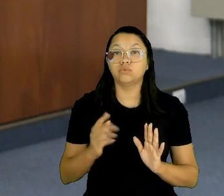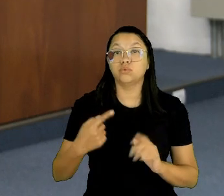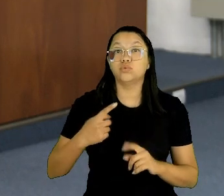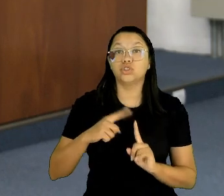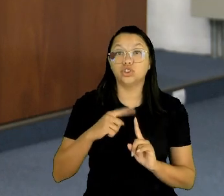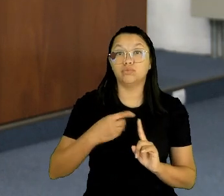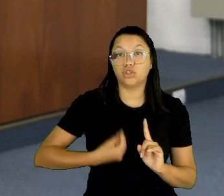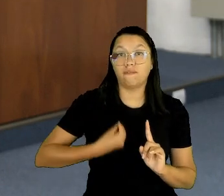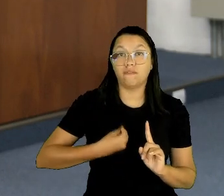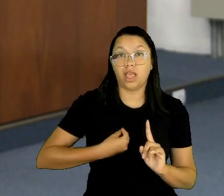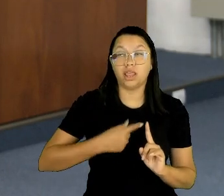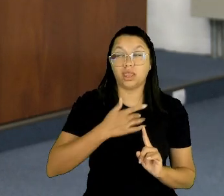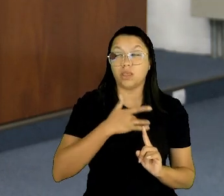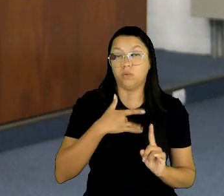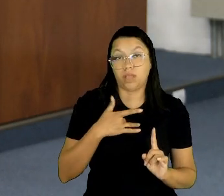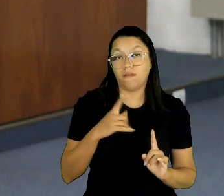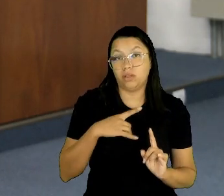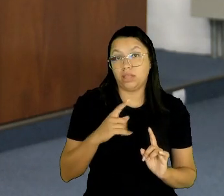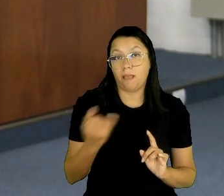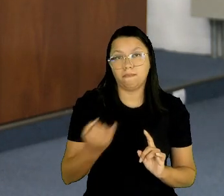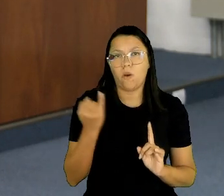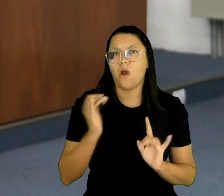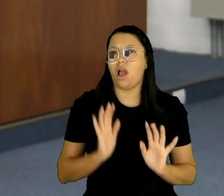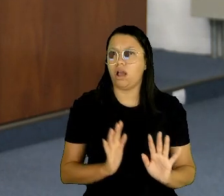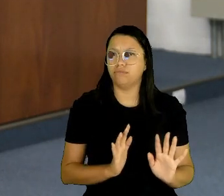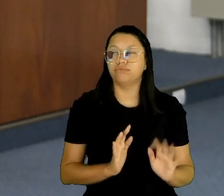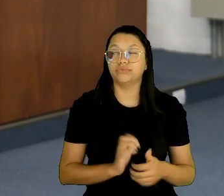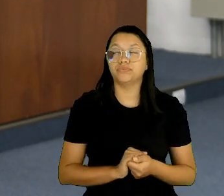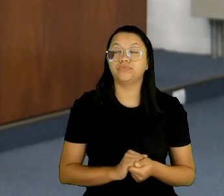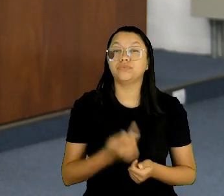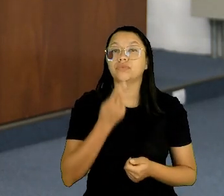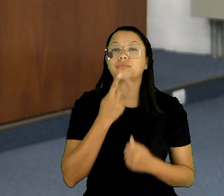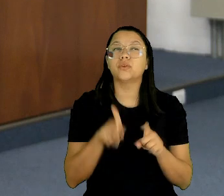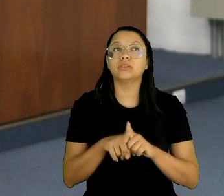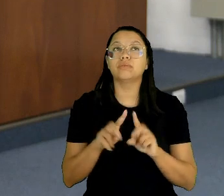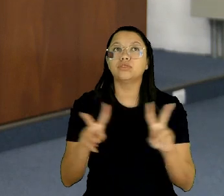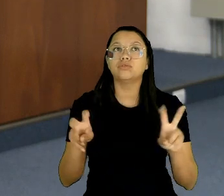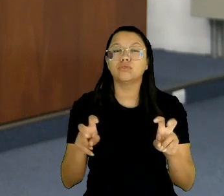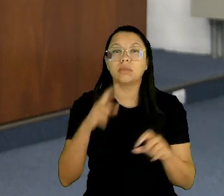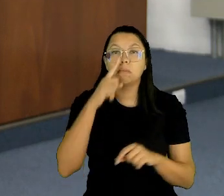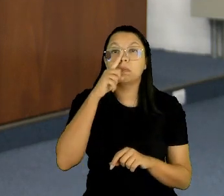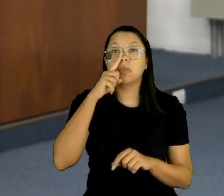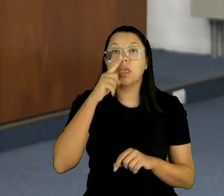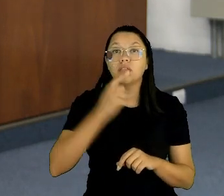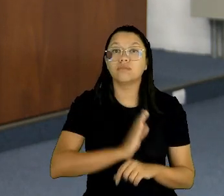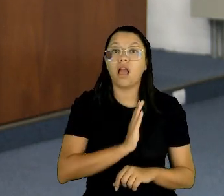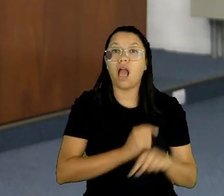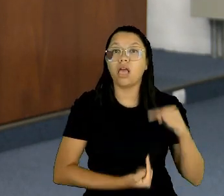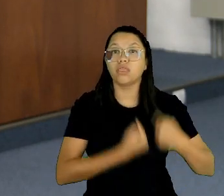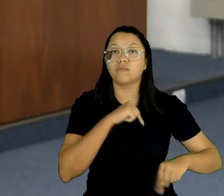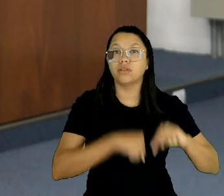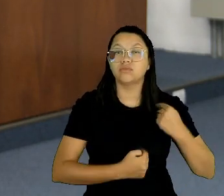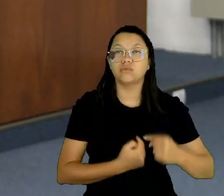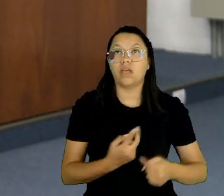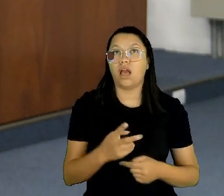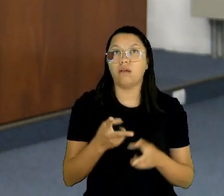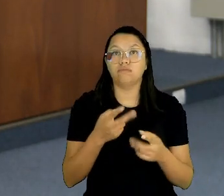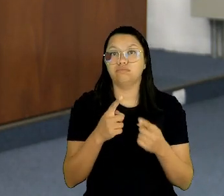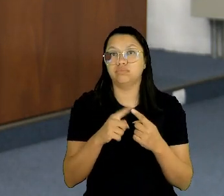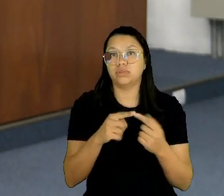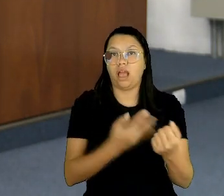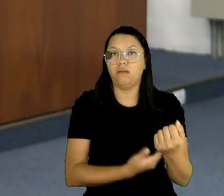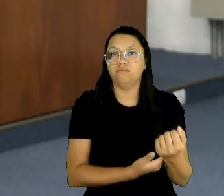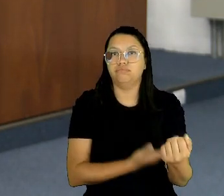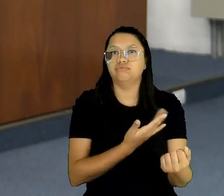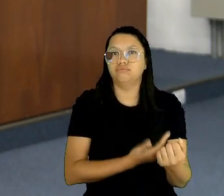vida aqui também é extremamente importante. E aí a gente comentou, né, sobre alguns fatores de risco cardiovasculares mais importantes, como